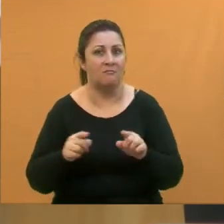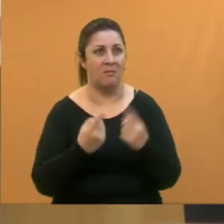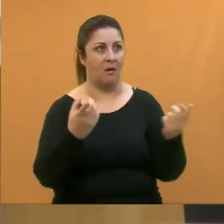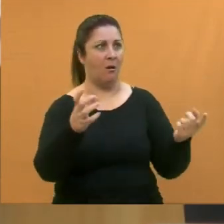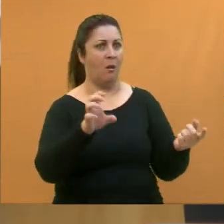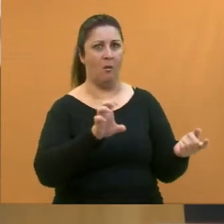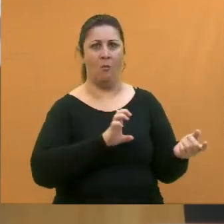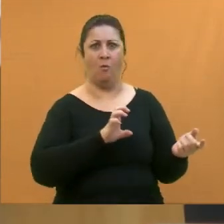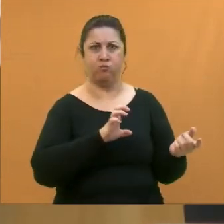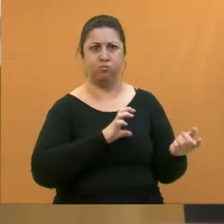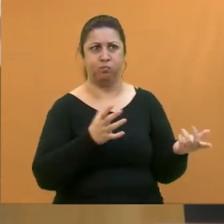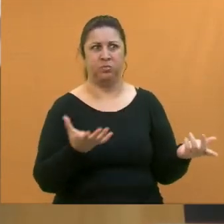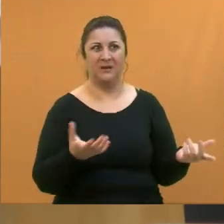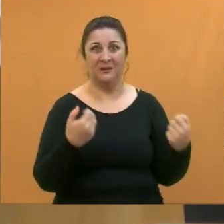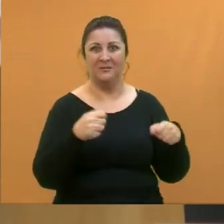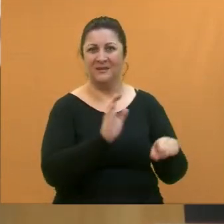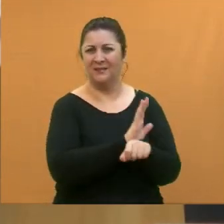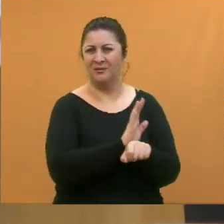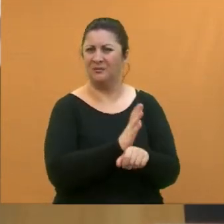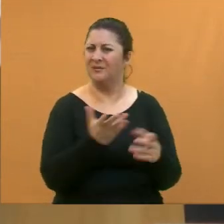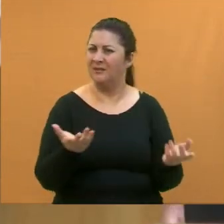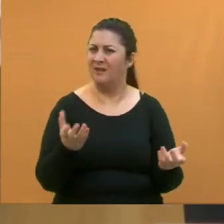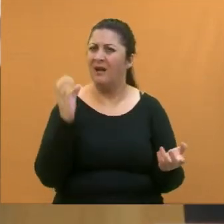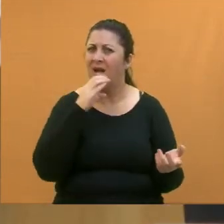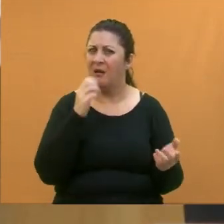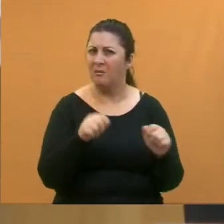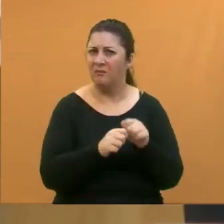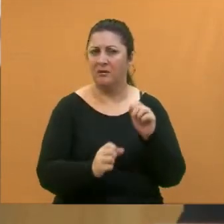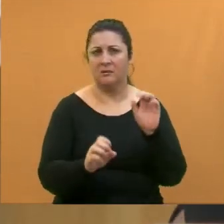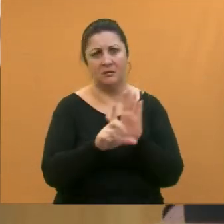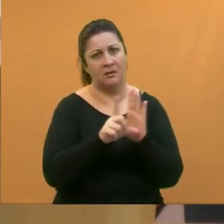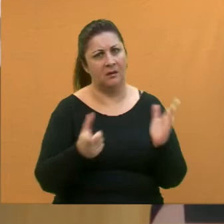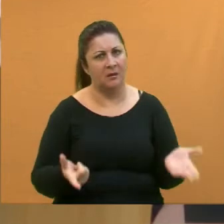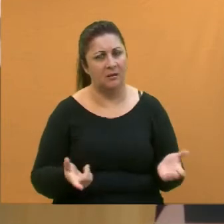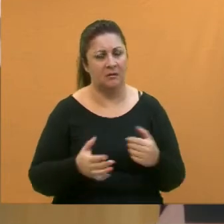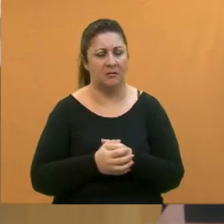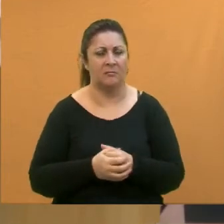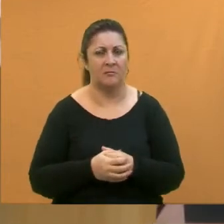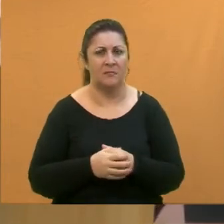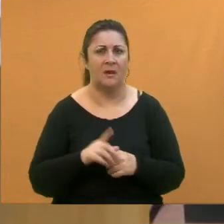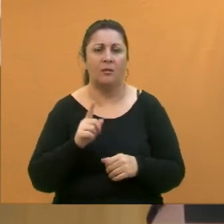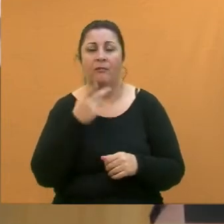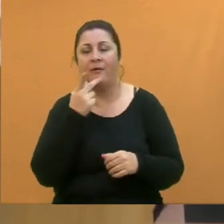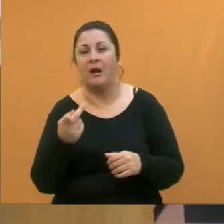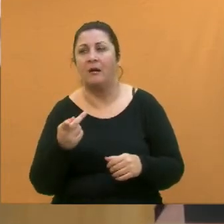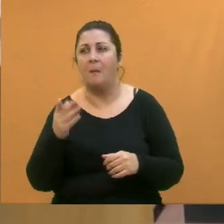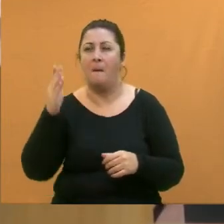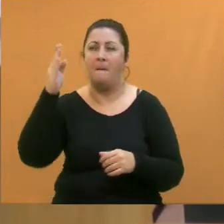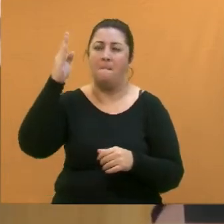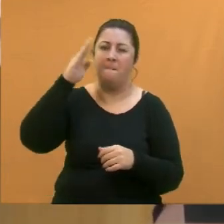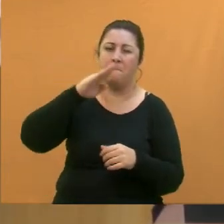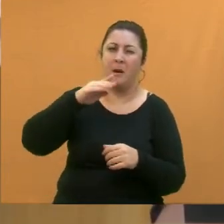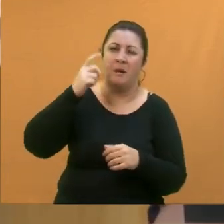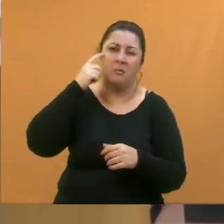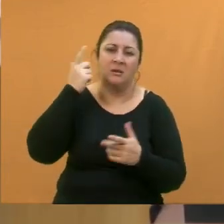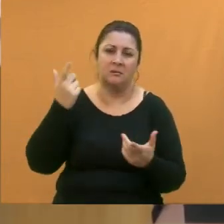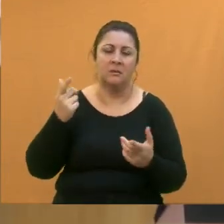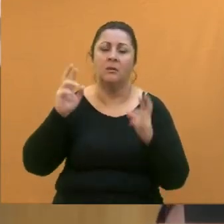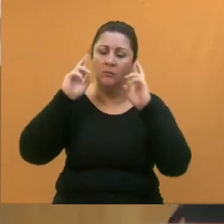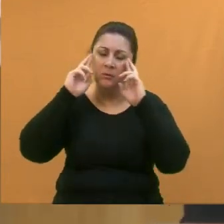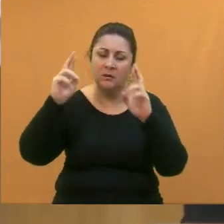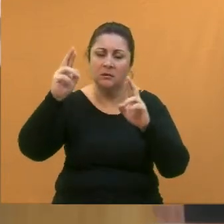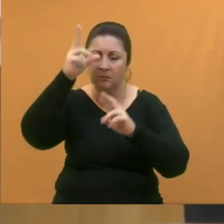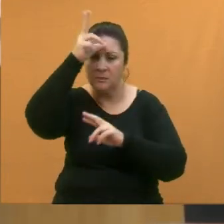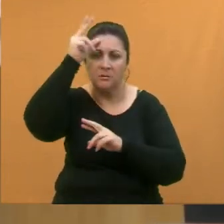está precisando, a gente rapidinho cria uma lei. Eu não estou dizendo aqui que foi com má intenção, como eu disse, eu respeito muito o